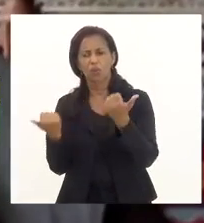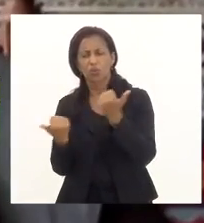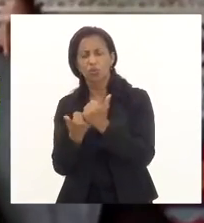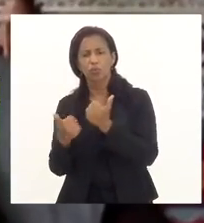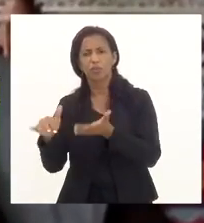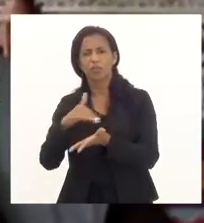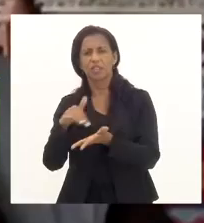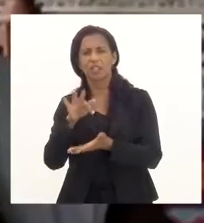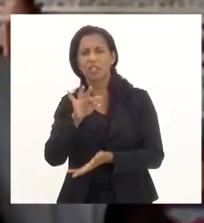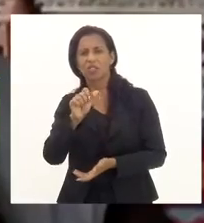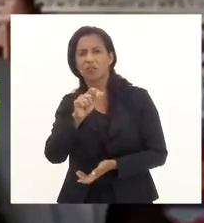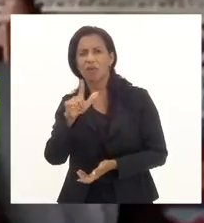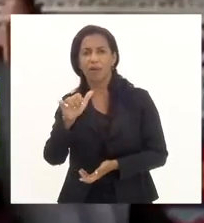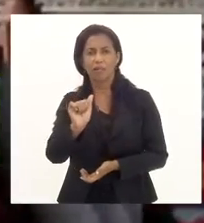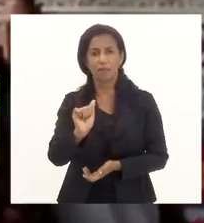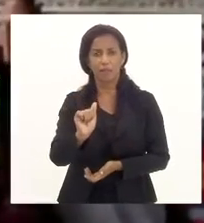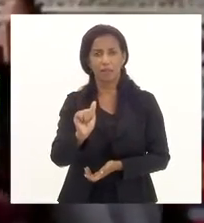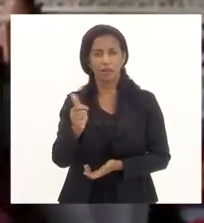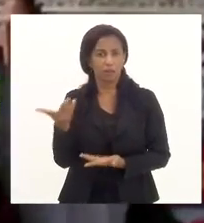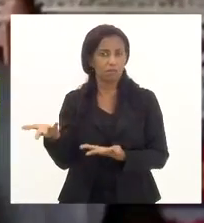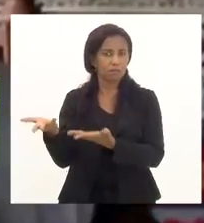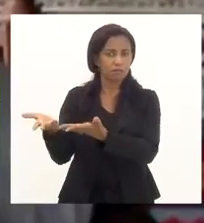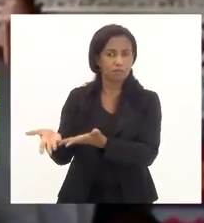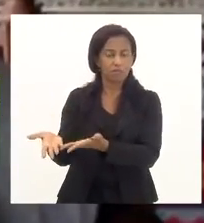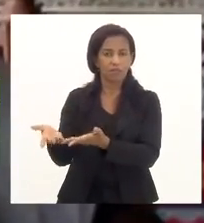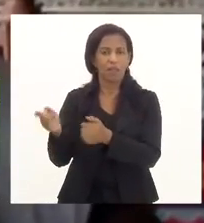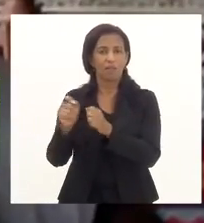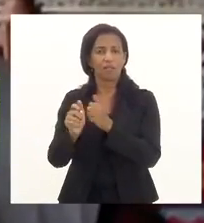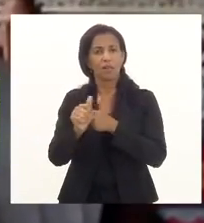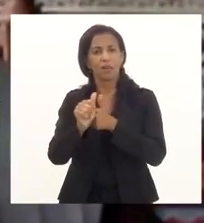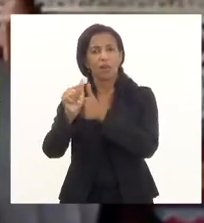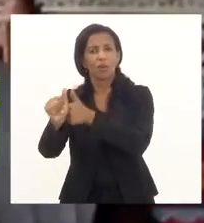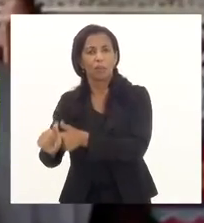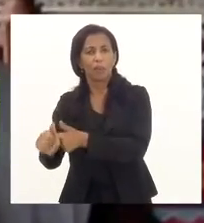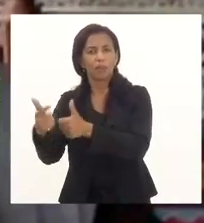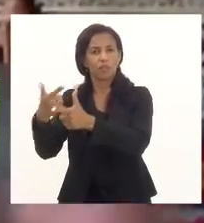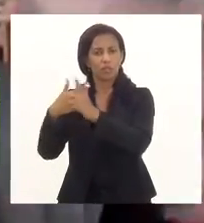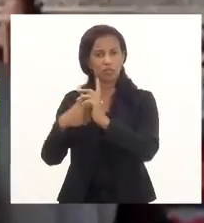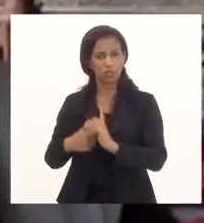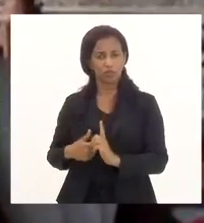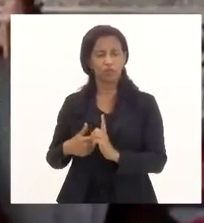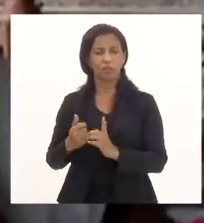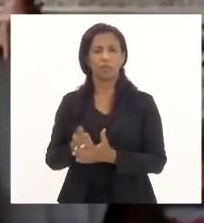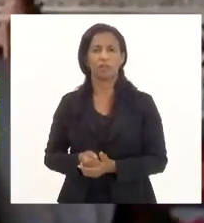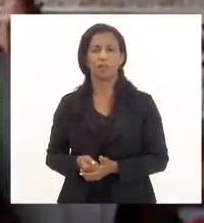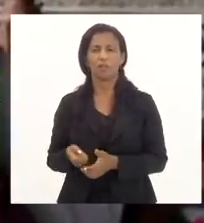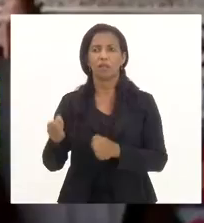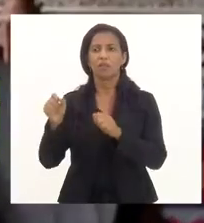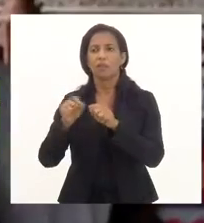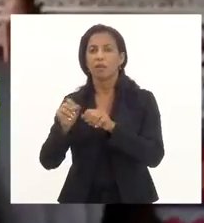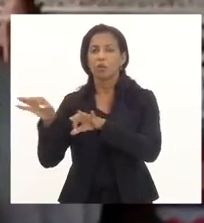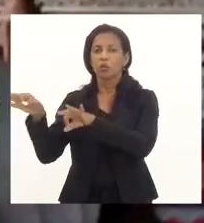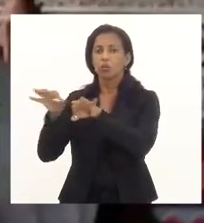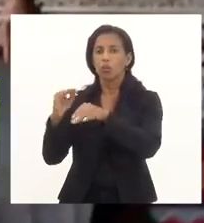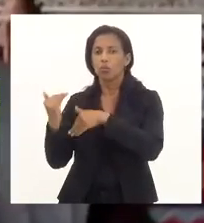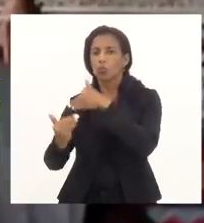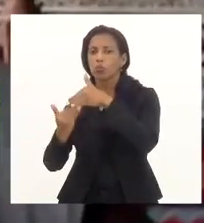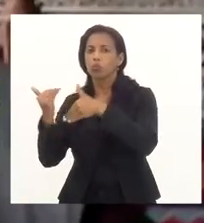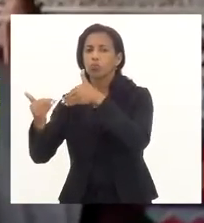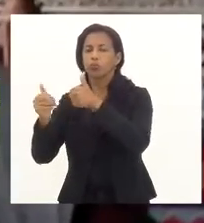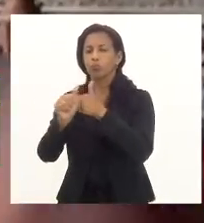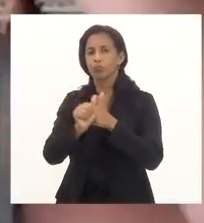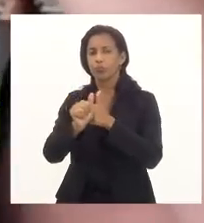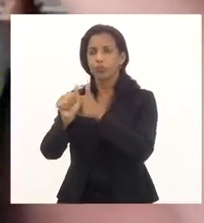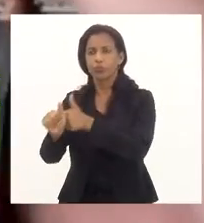fazenda destinada né a fazer o acompanhamento da dívida vem fazendo todo o processo de